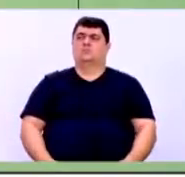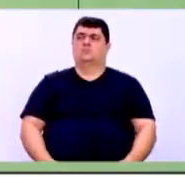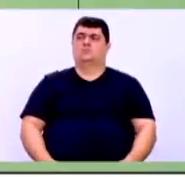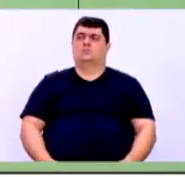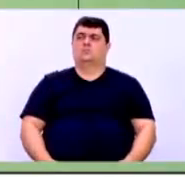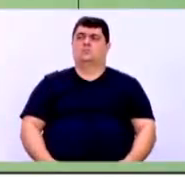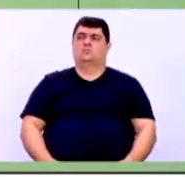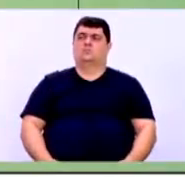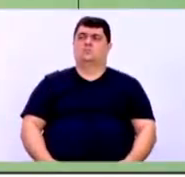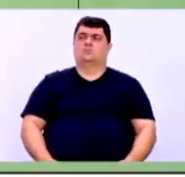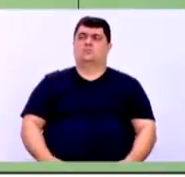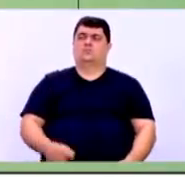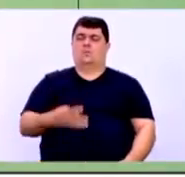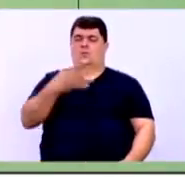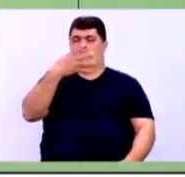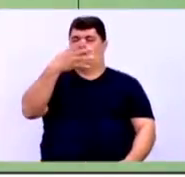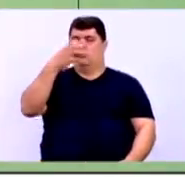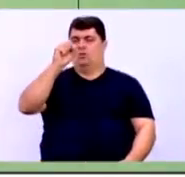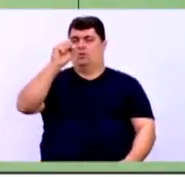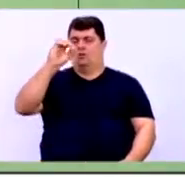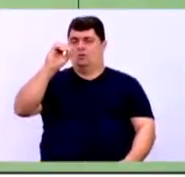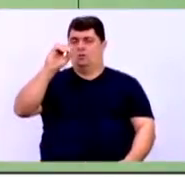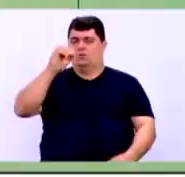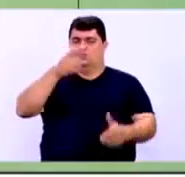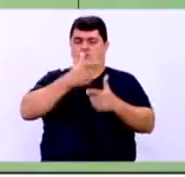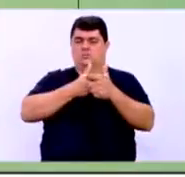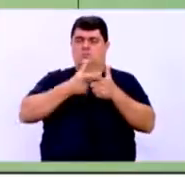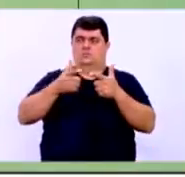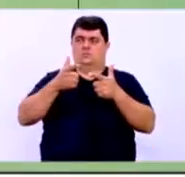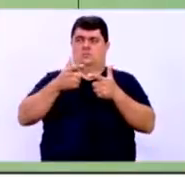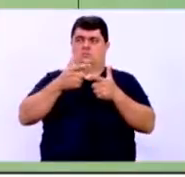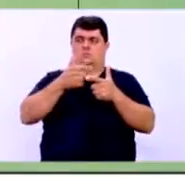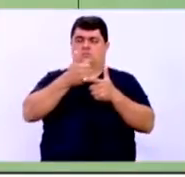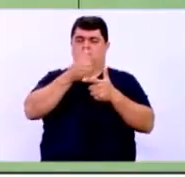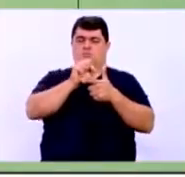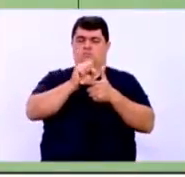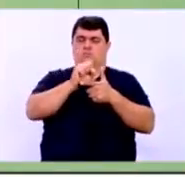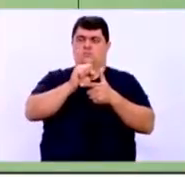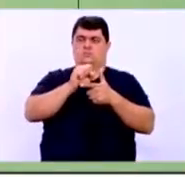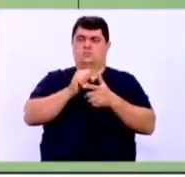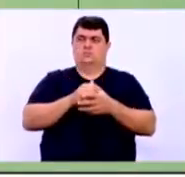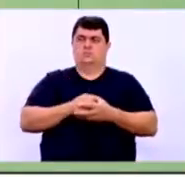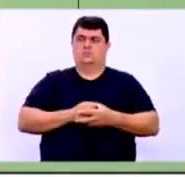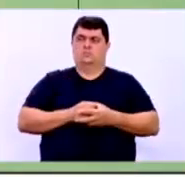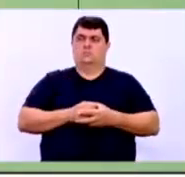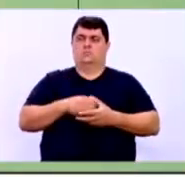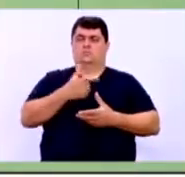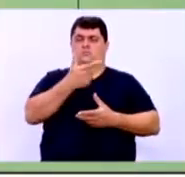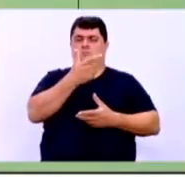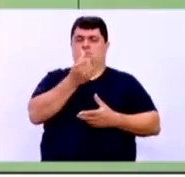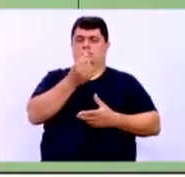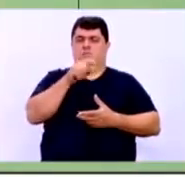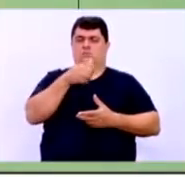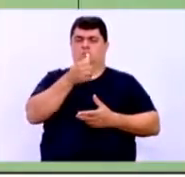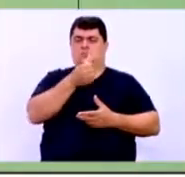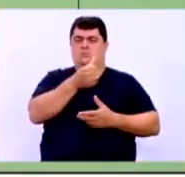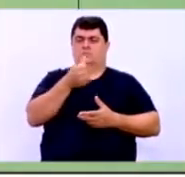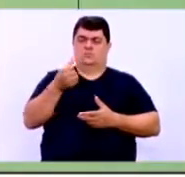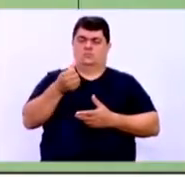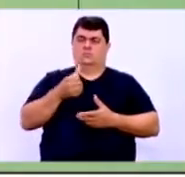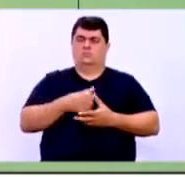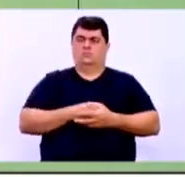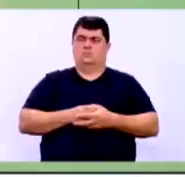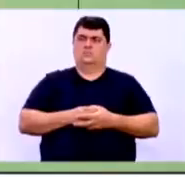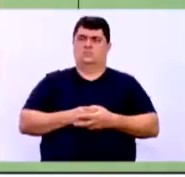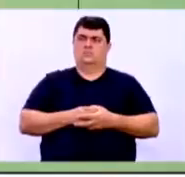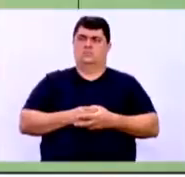Pego esse 480 e divido por 18, 266. Professor, essa